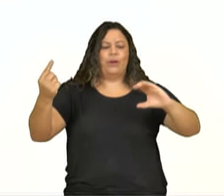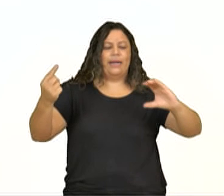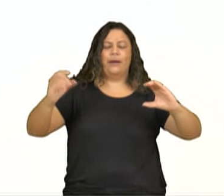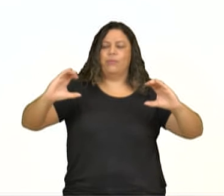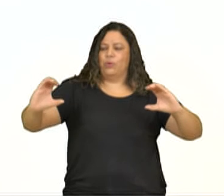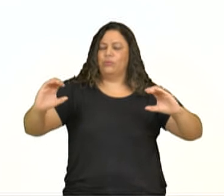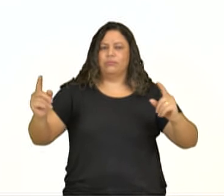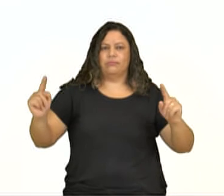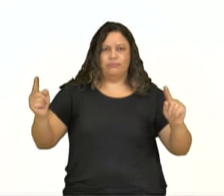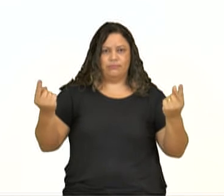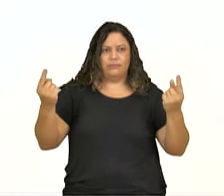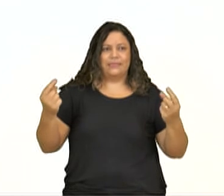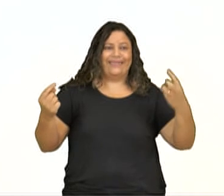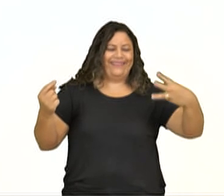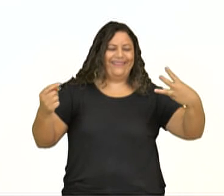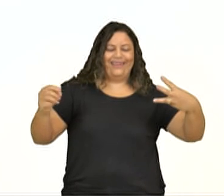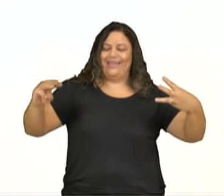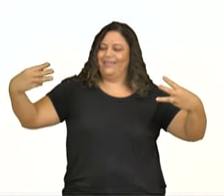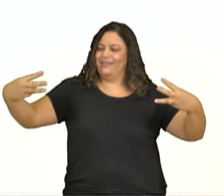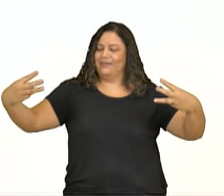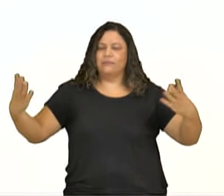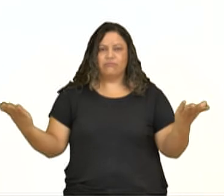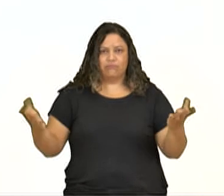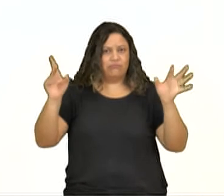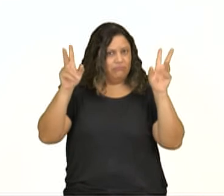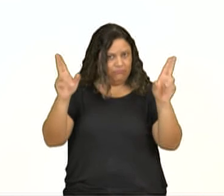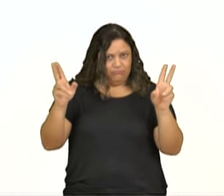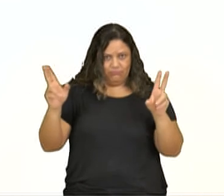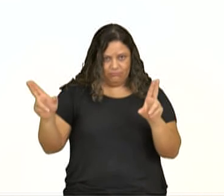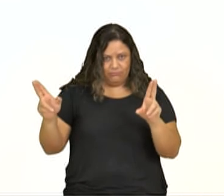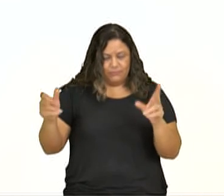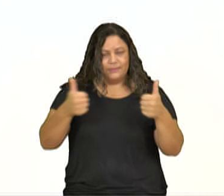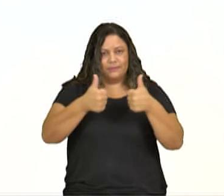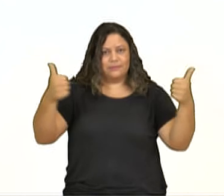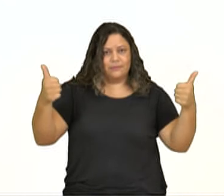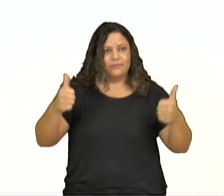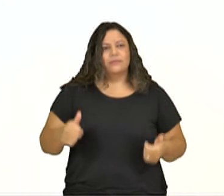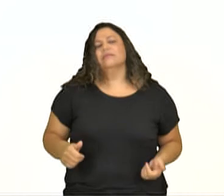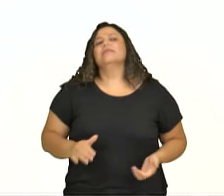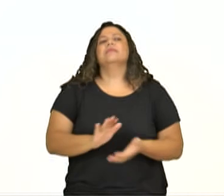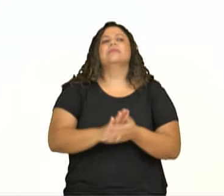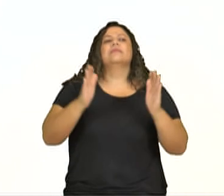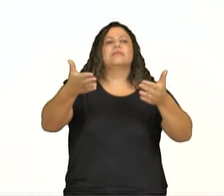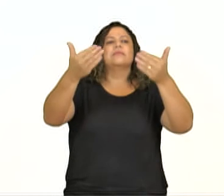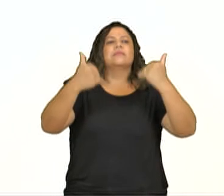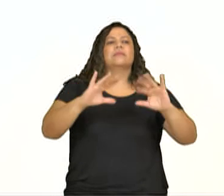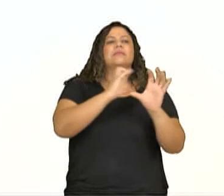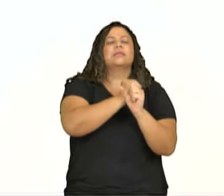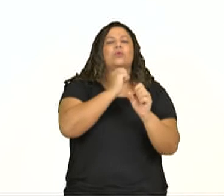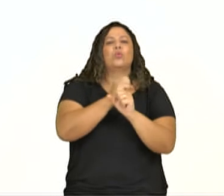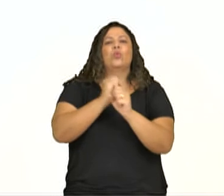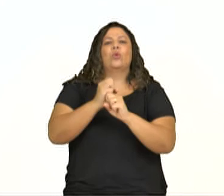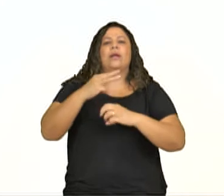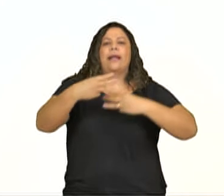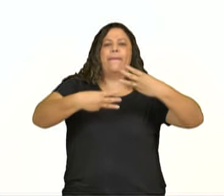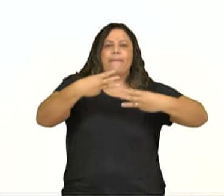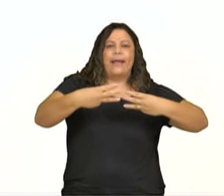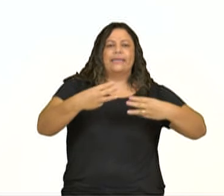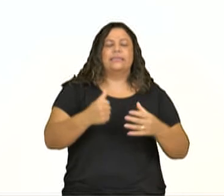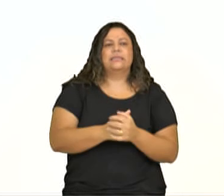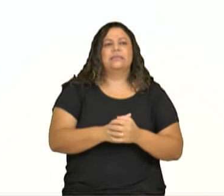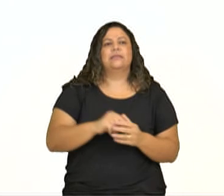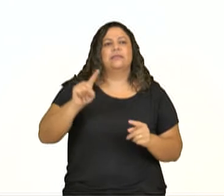carbono, 3 oxigênios para 3 oxigênios. Equação balanceada, certo? Então, aqui, calculando as massas, a gente